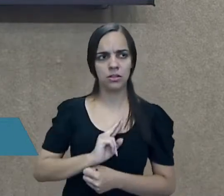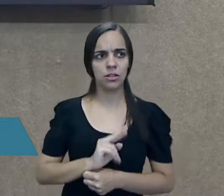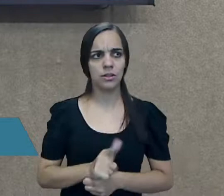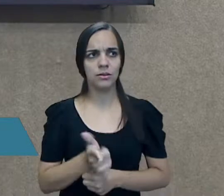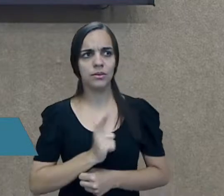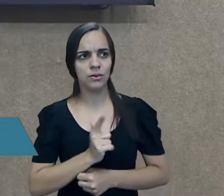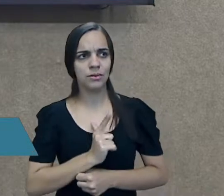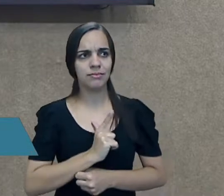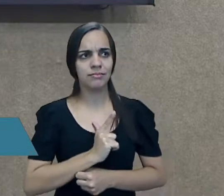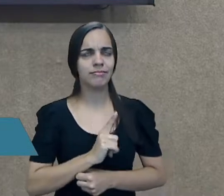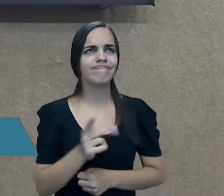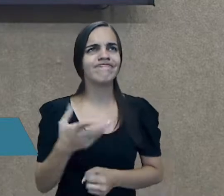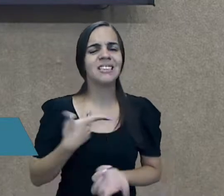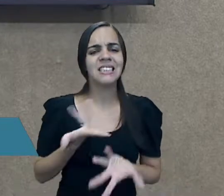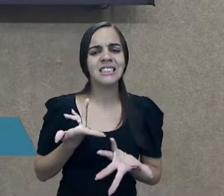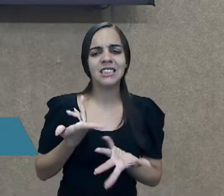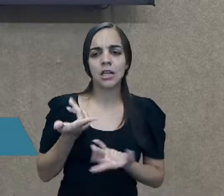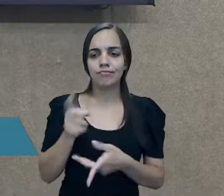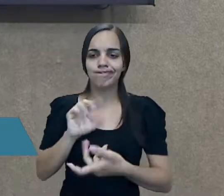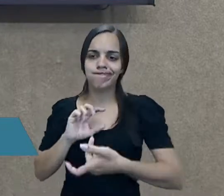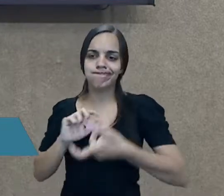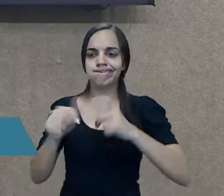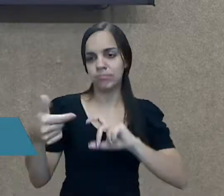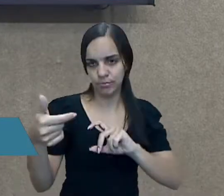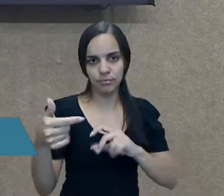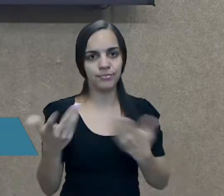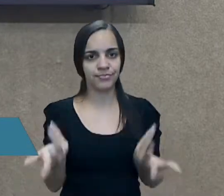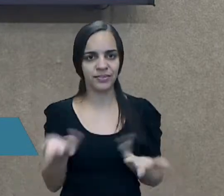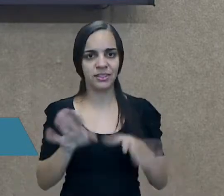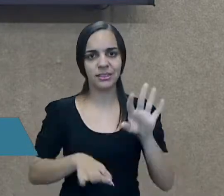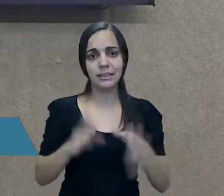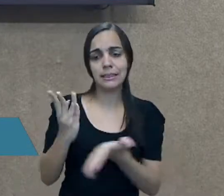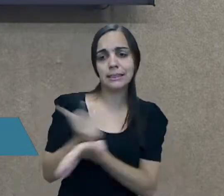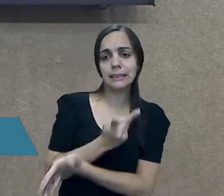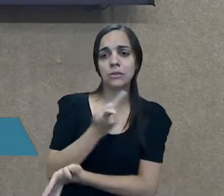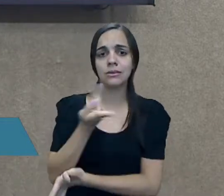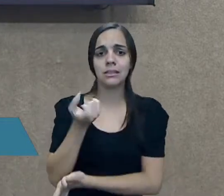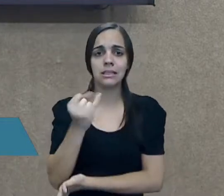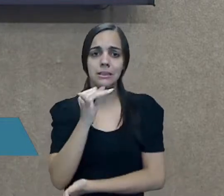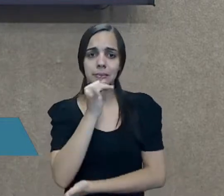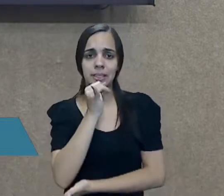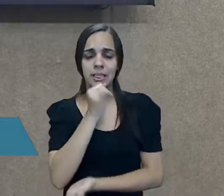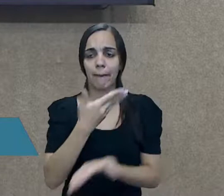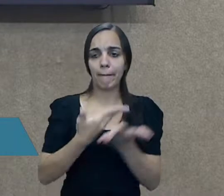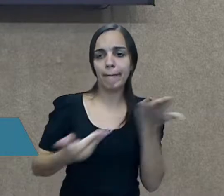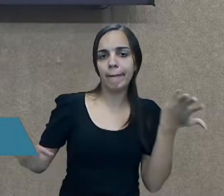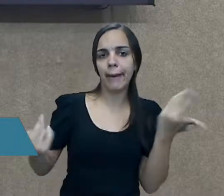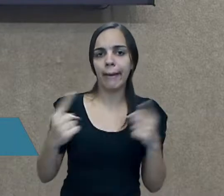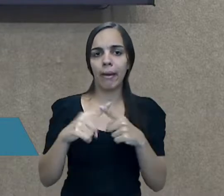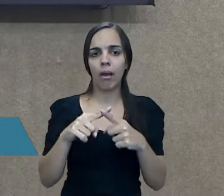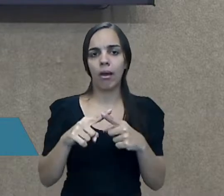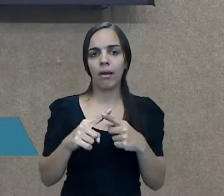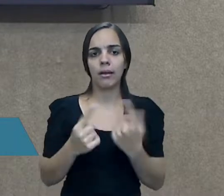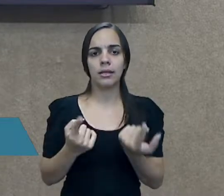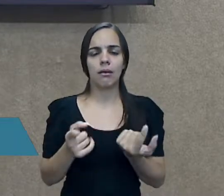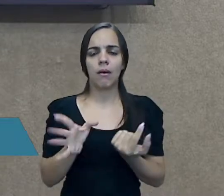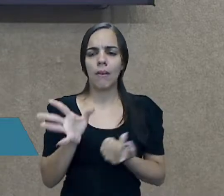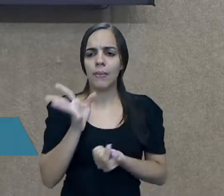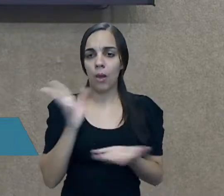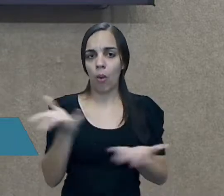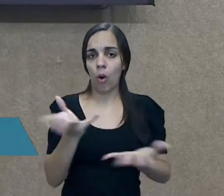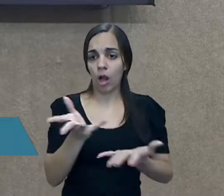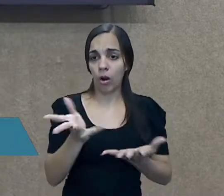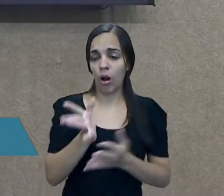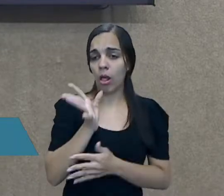sem nenhum contratempo. Hoje, nosso smartphone, uma mensagem demora menos